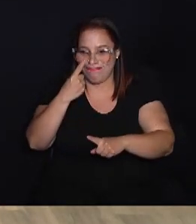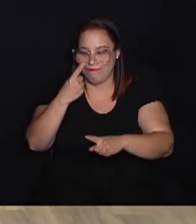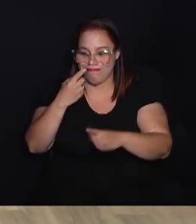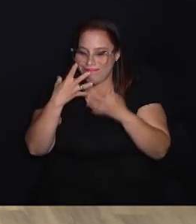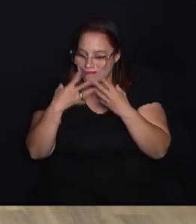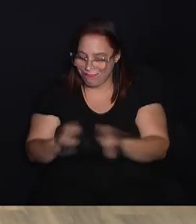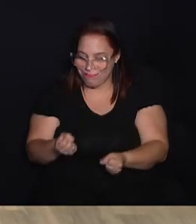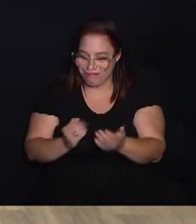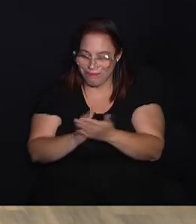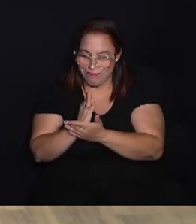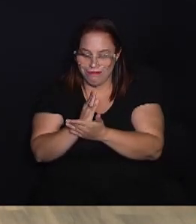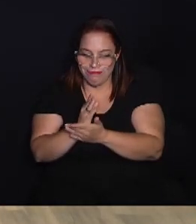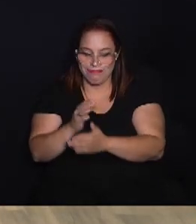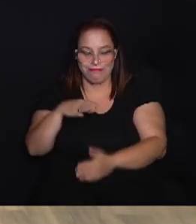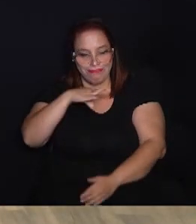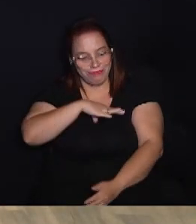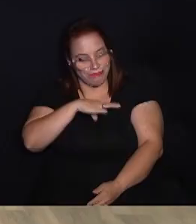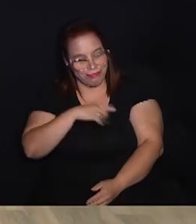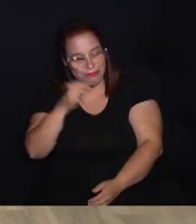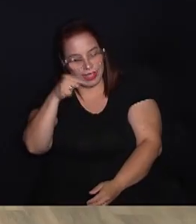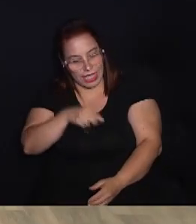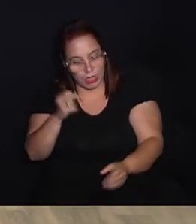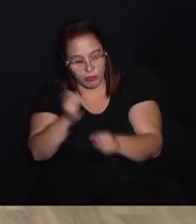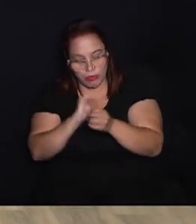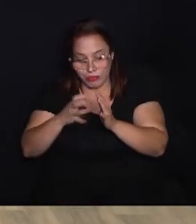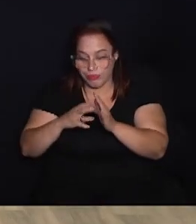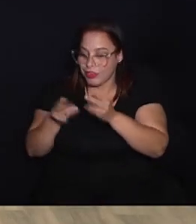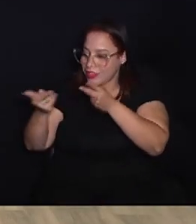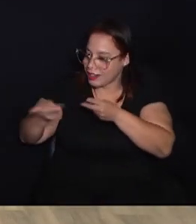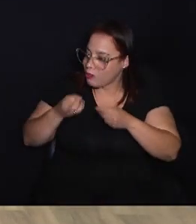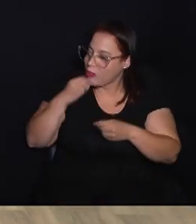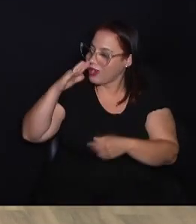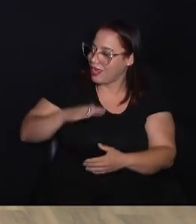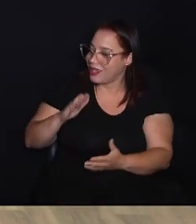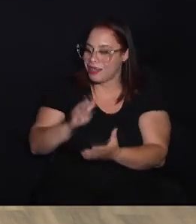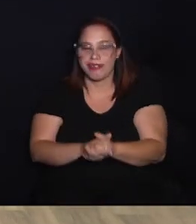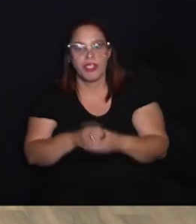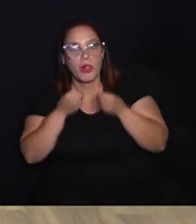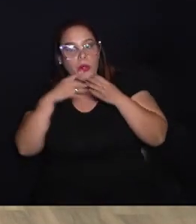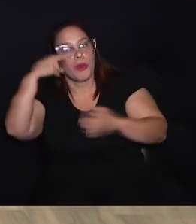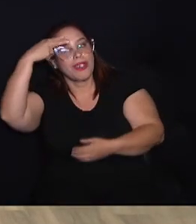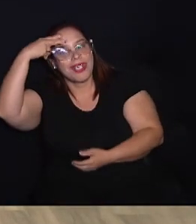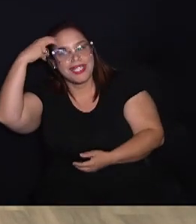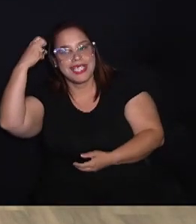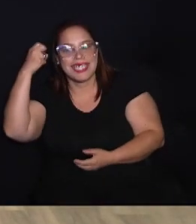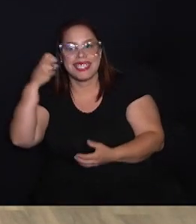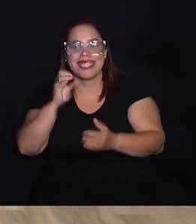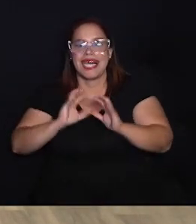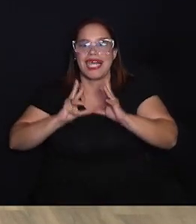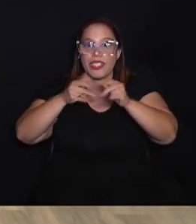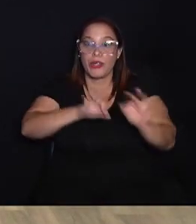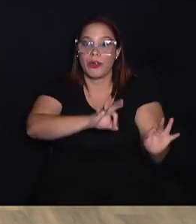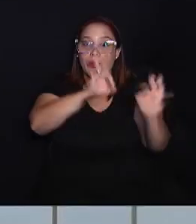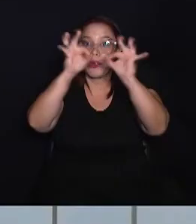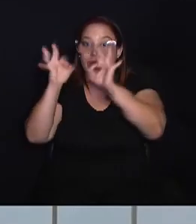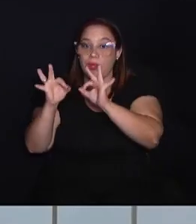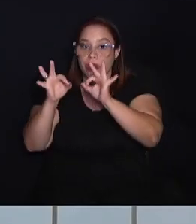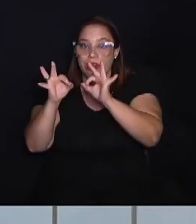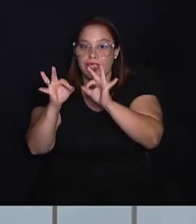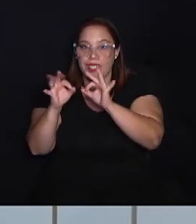6.112 votos, a partir de 1º de janeiro de 2025, terá o 7º mandato na